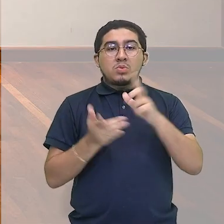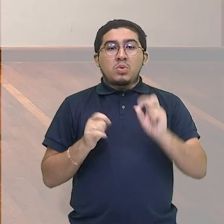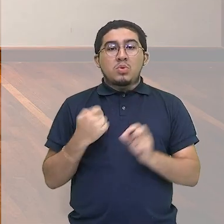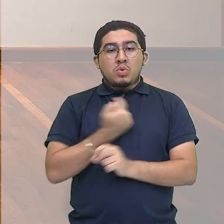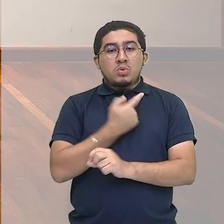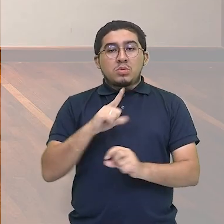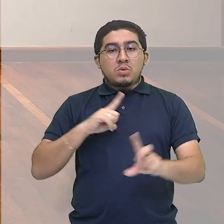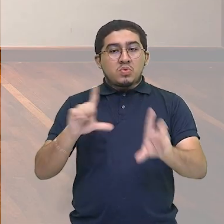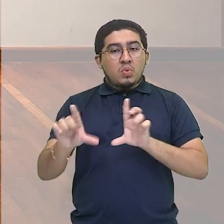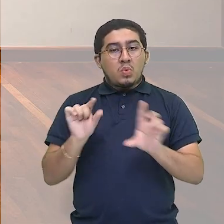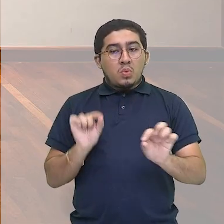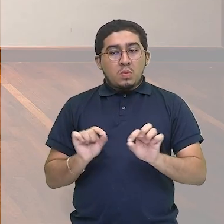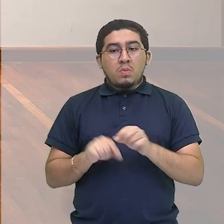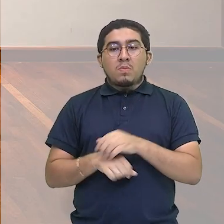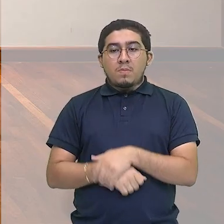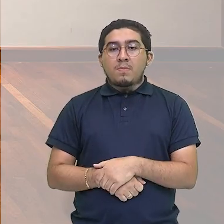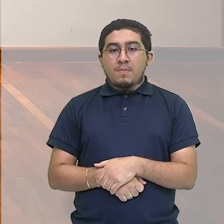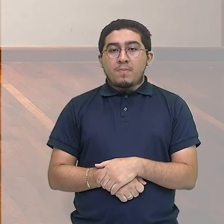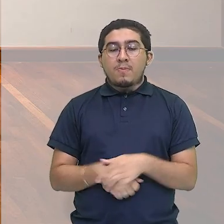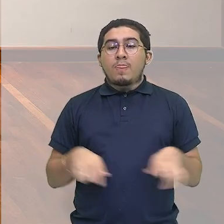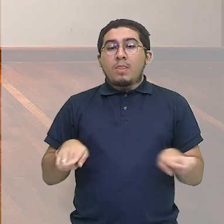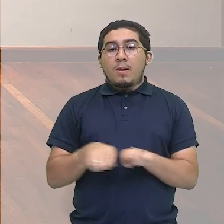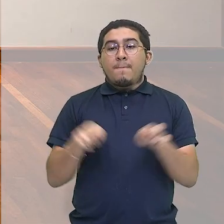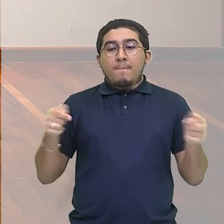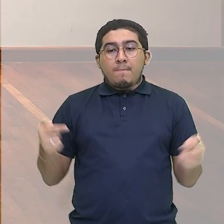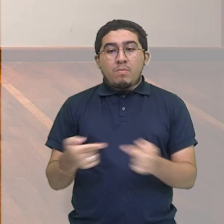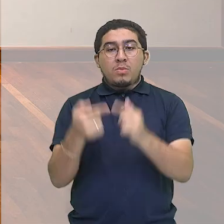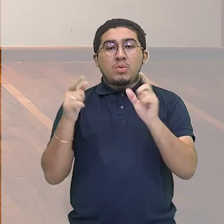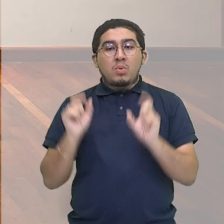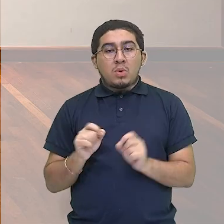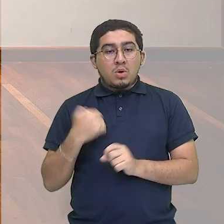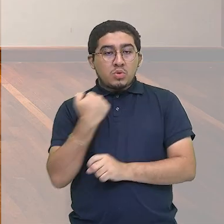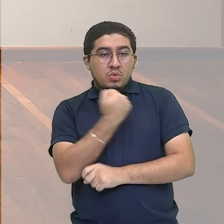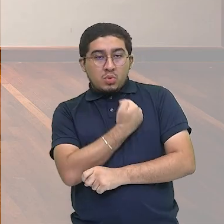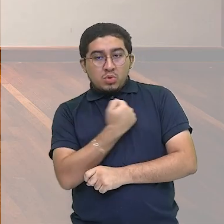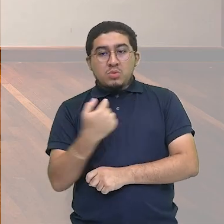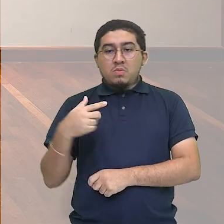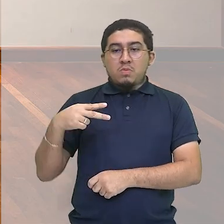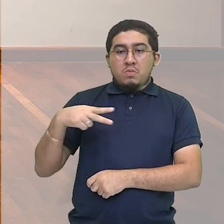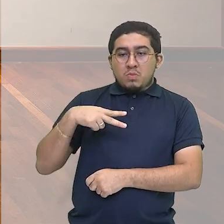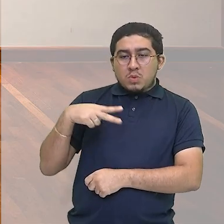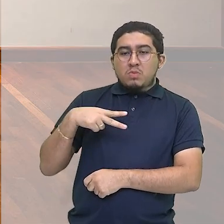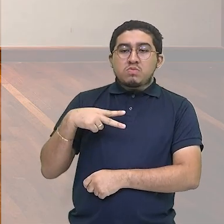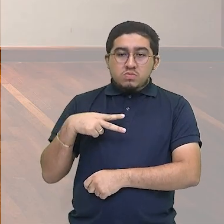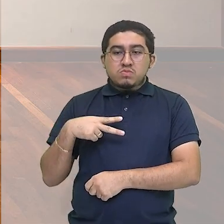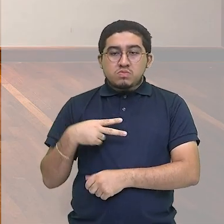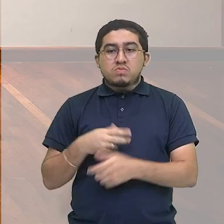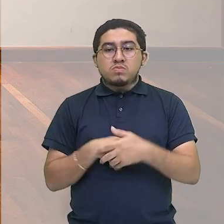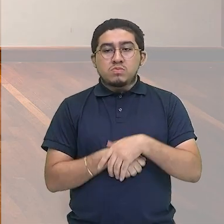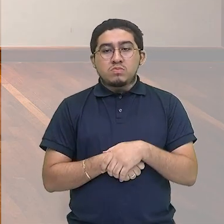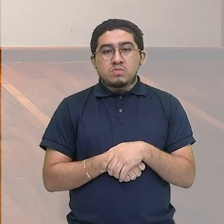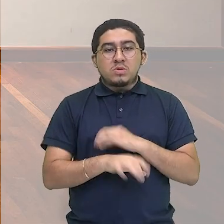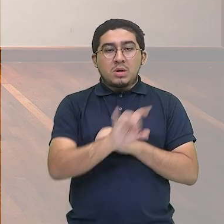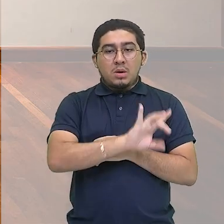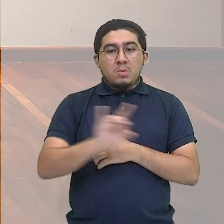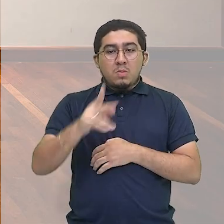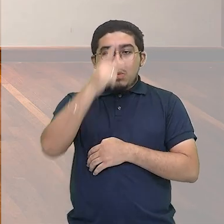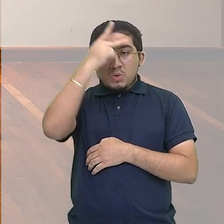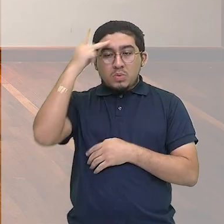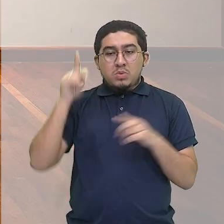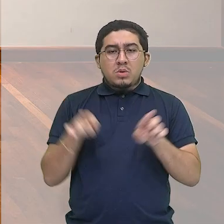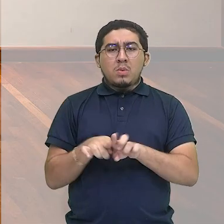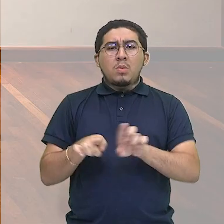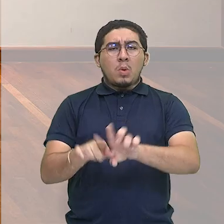fazemos nossas escolhas, e está ligada à nossa personalidade, a personalidade de cada um. E o que é